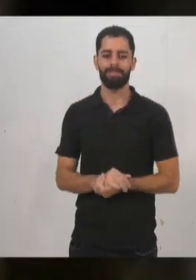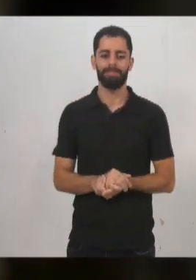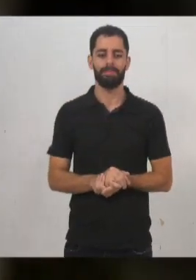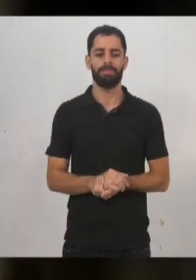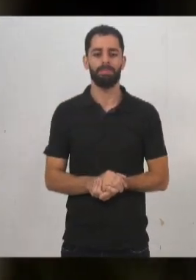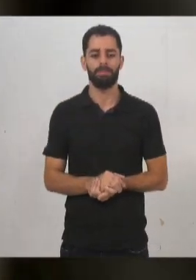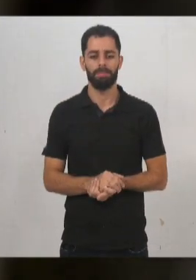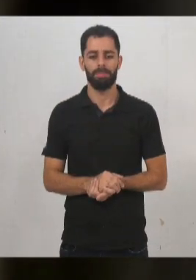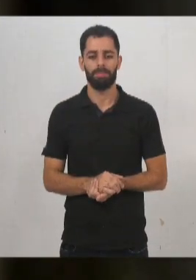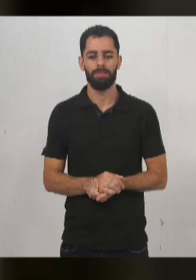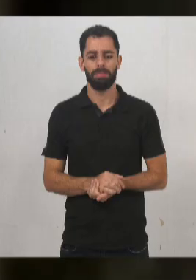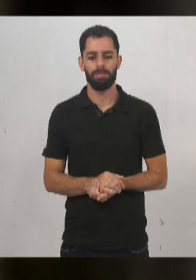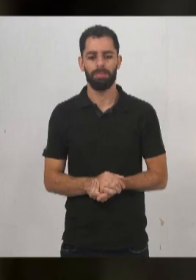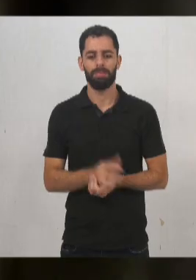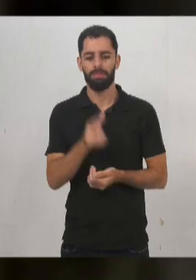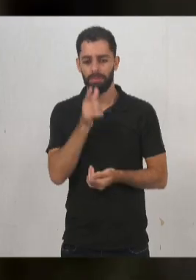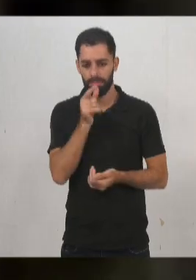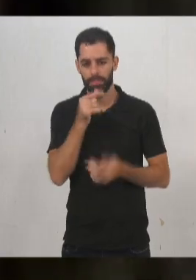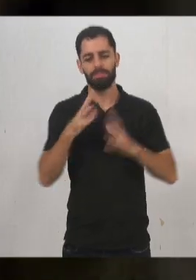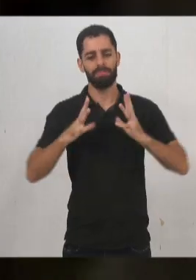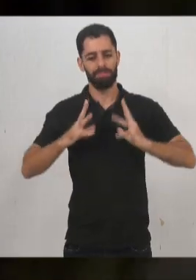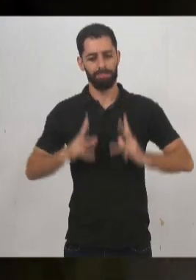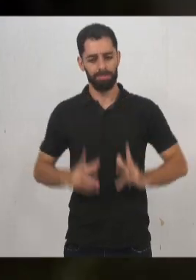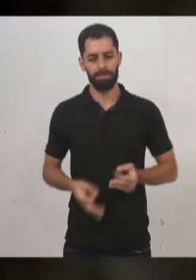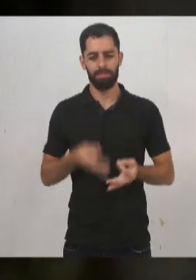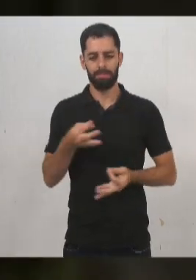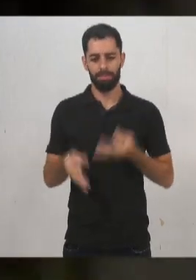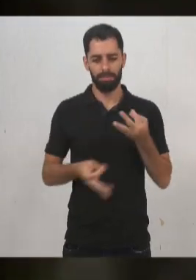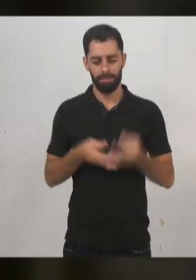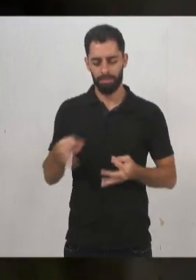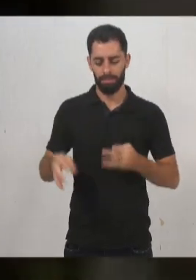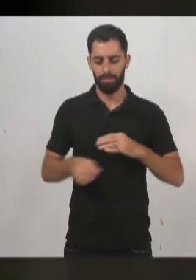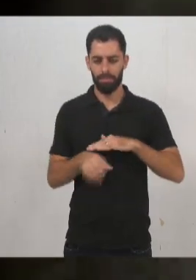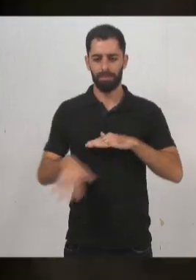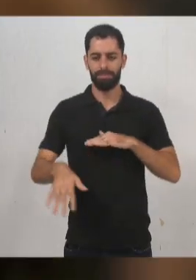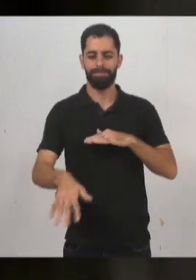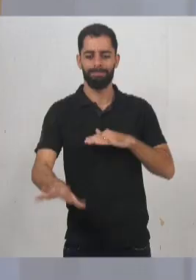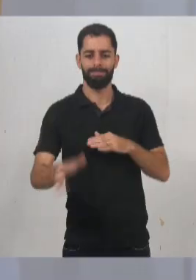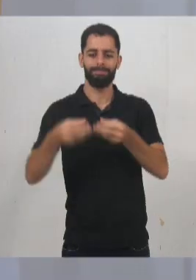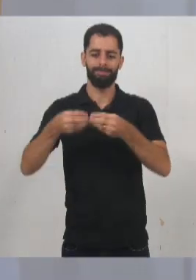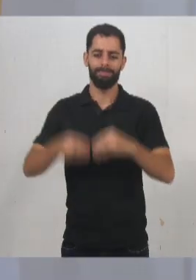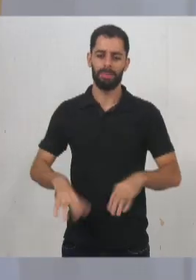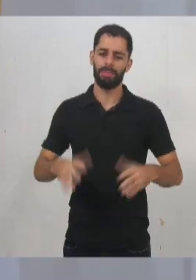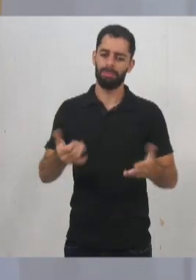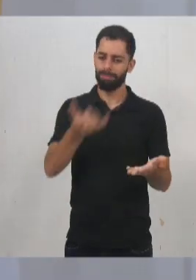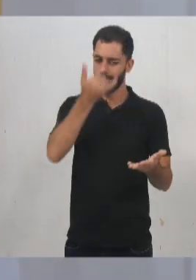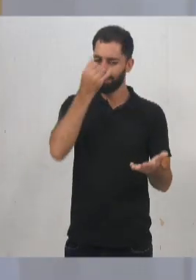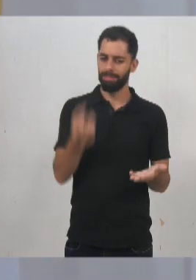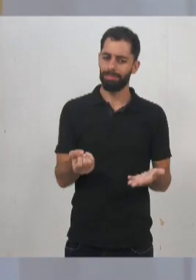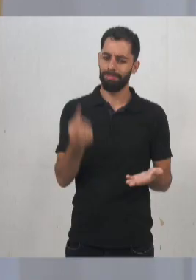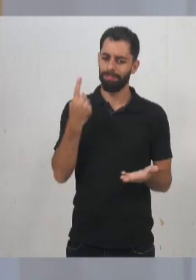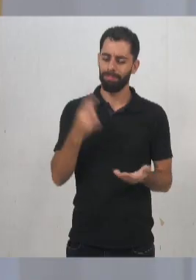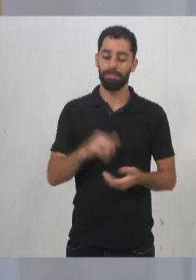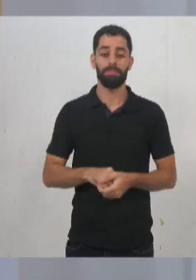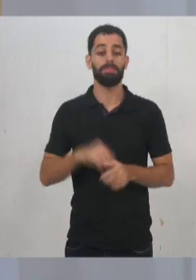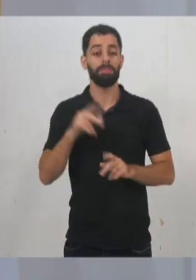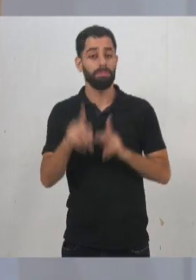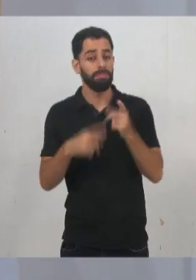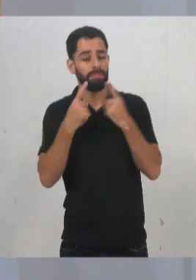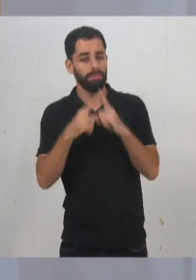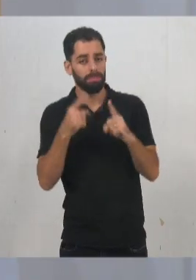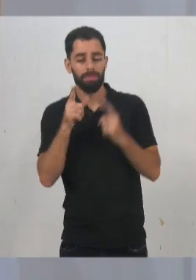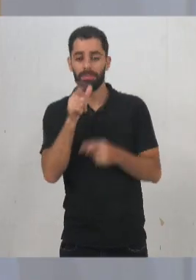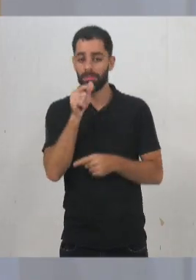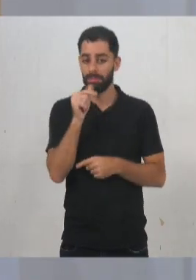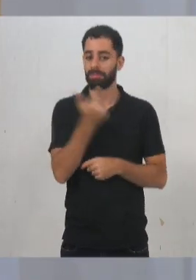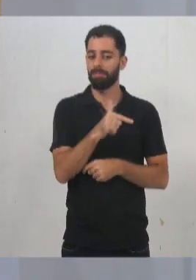Ó água tratada indo embora pelo ralo é um absurdo então o povo reclamando de falta de água